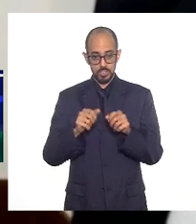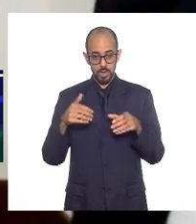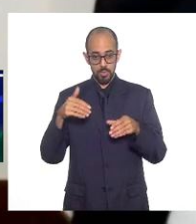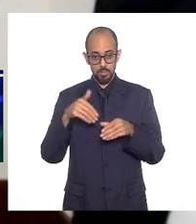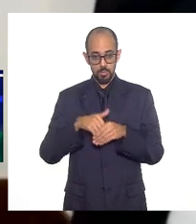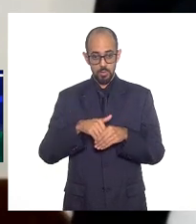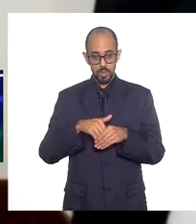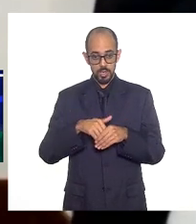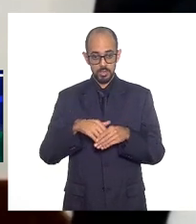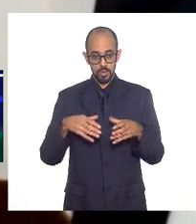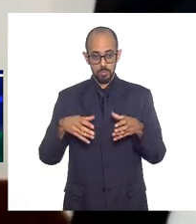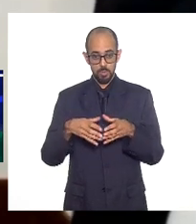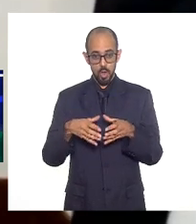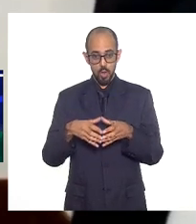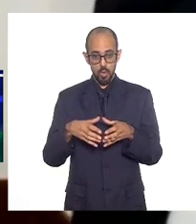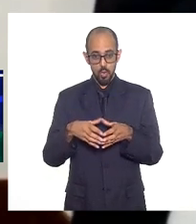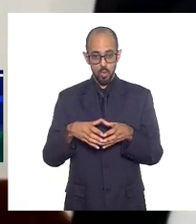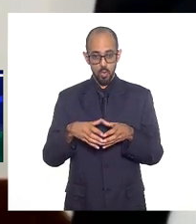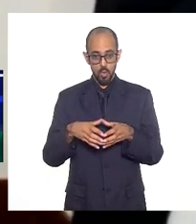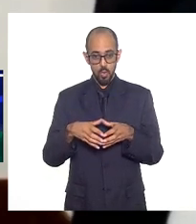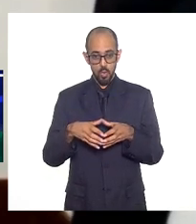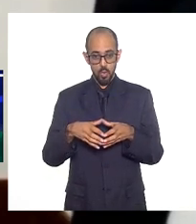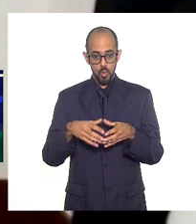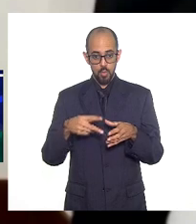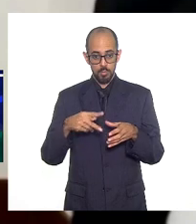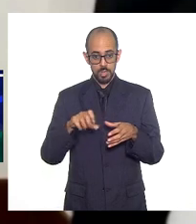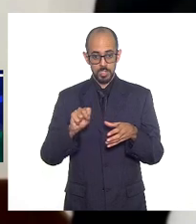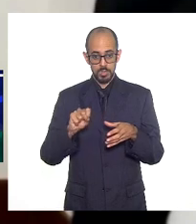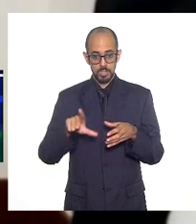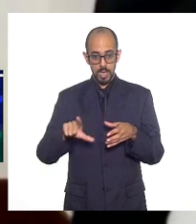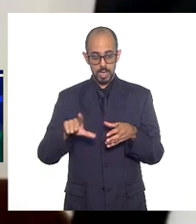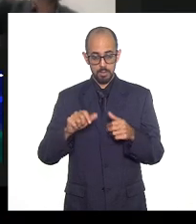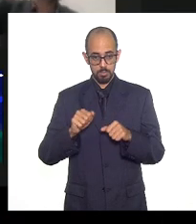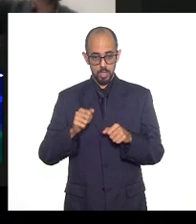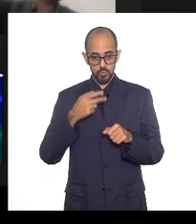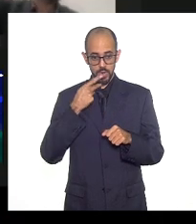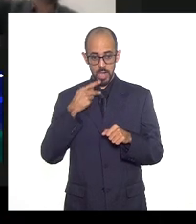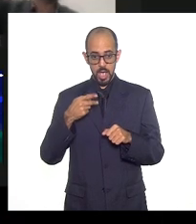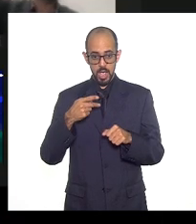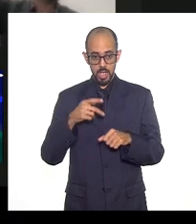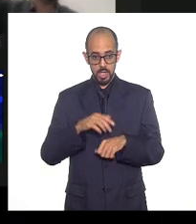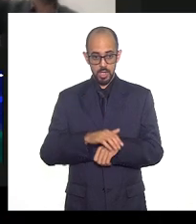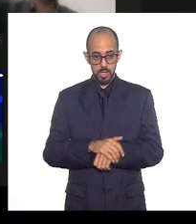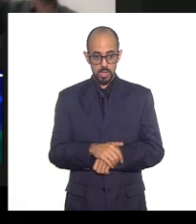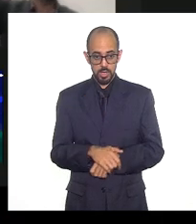dois destaques. Algum outro parlamentar do PSL que possa falar?